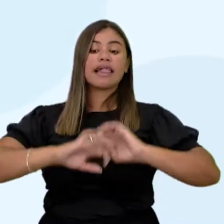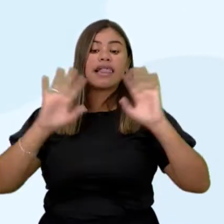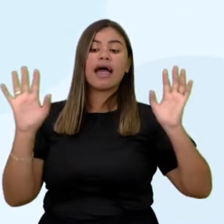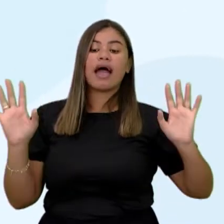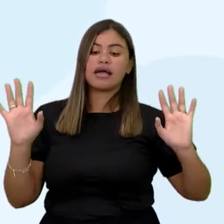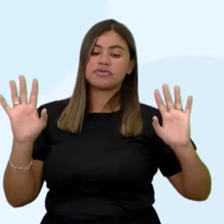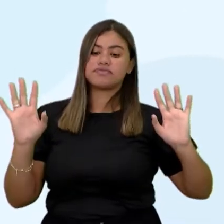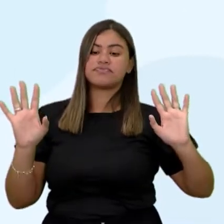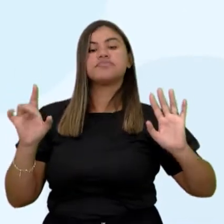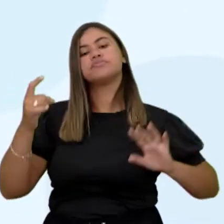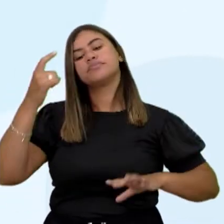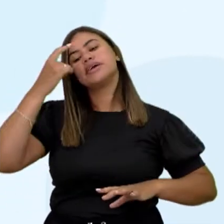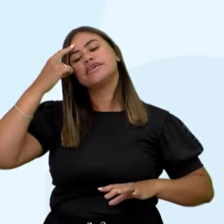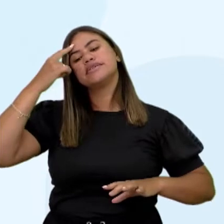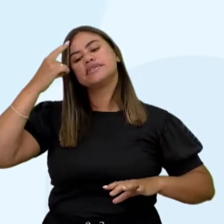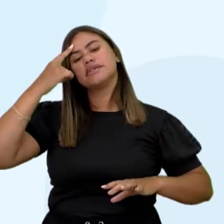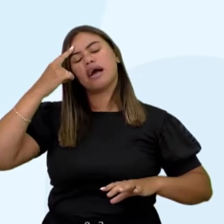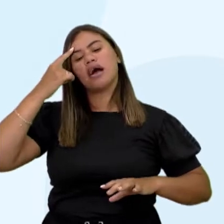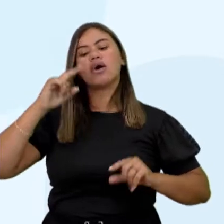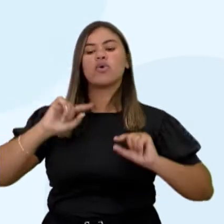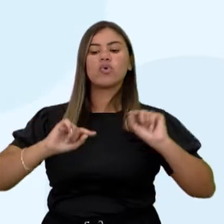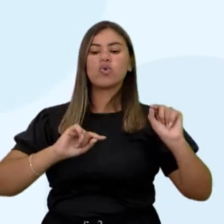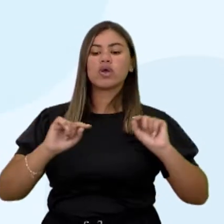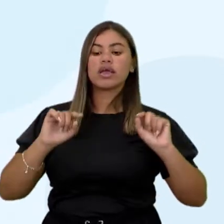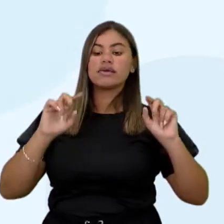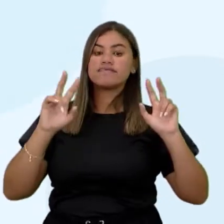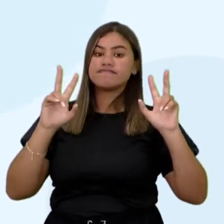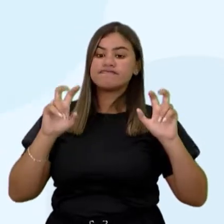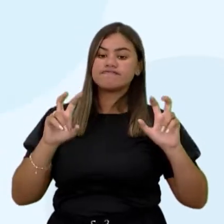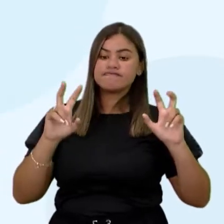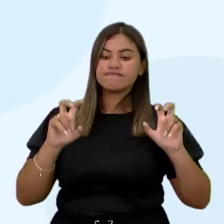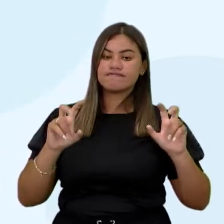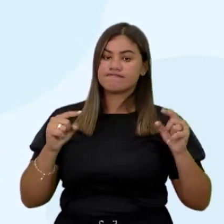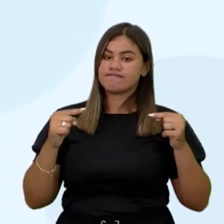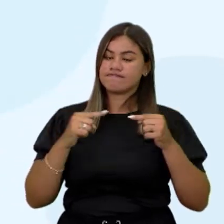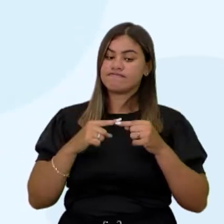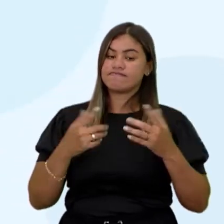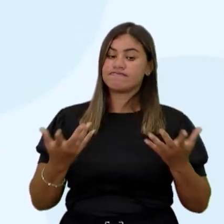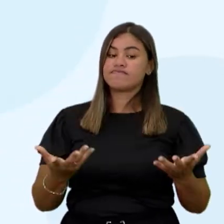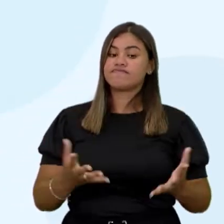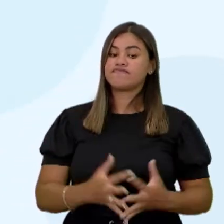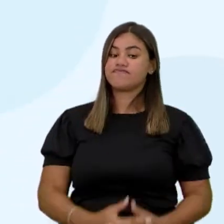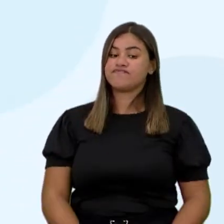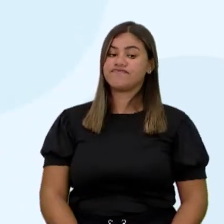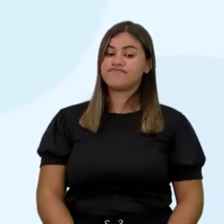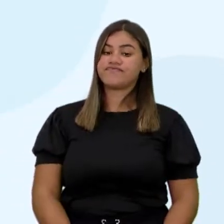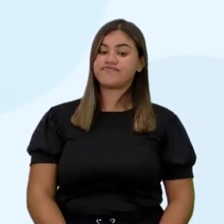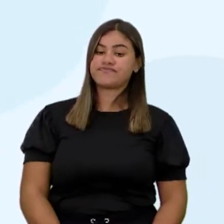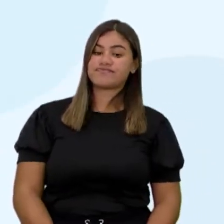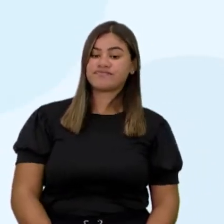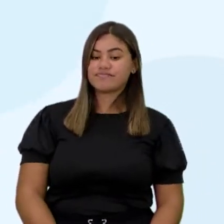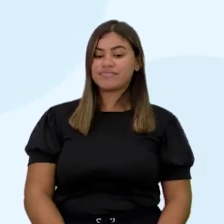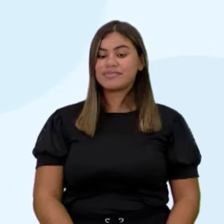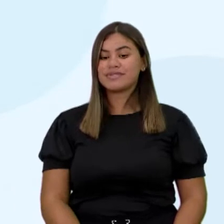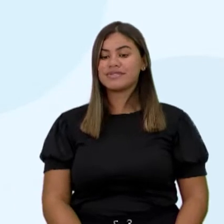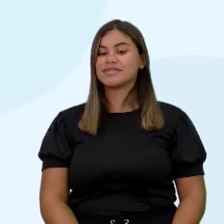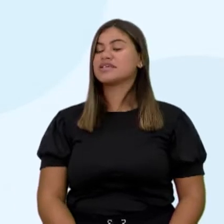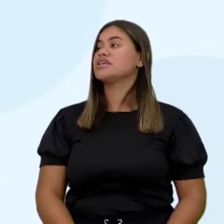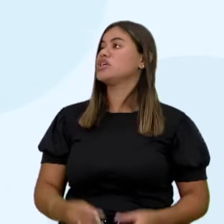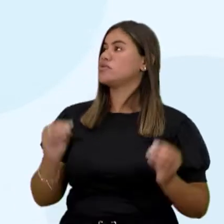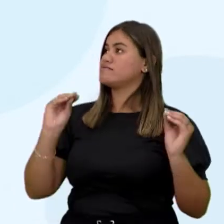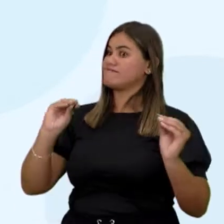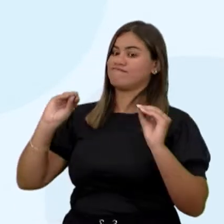pensar em quais são os assuntos que estão na pauta. E eu vou fazer o quê? Colocar aqui,